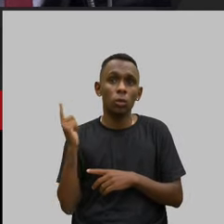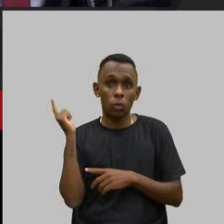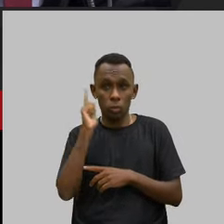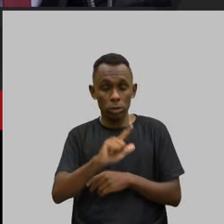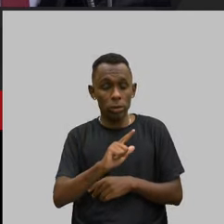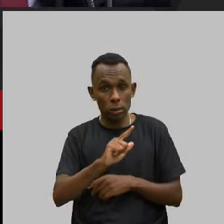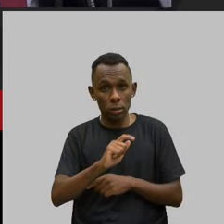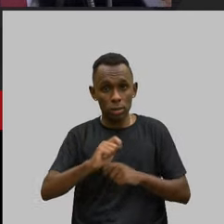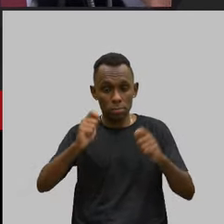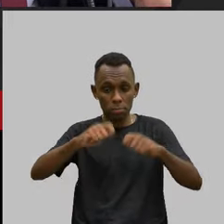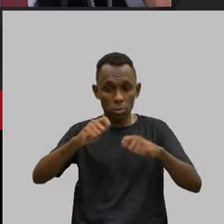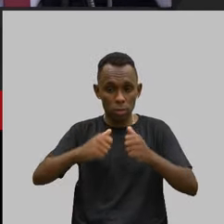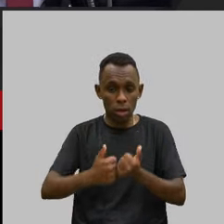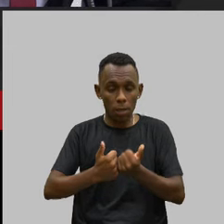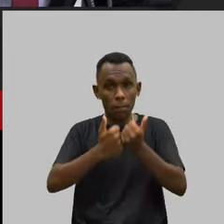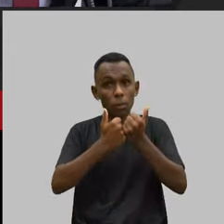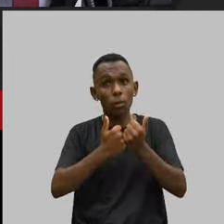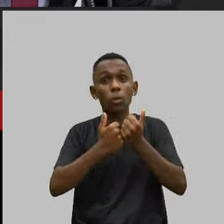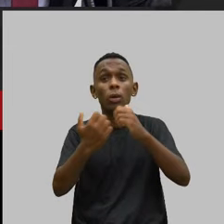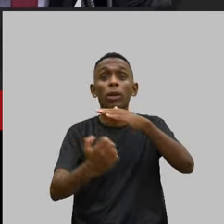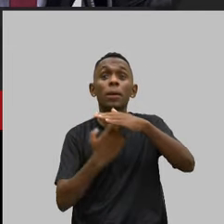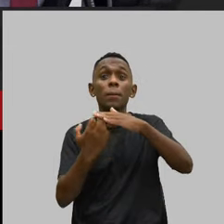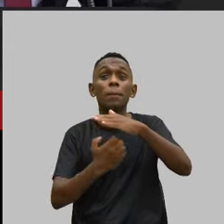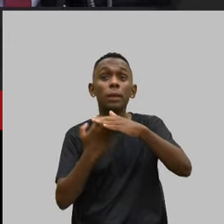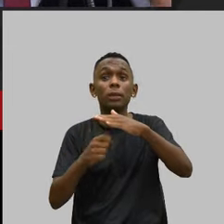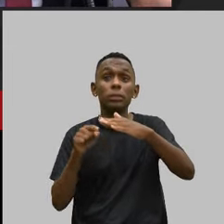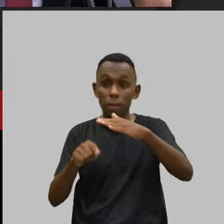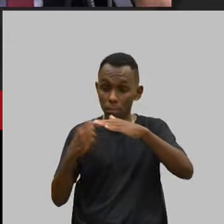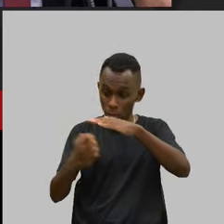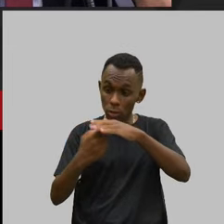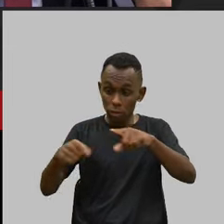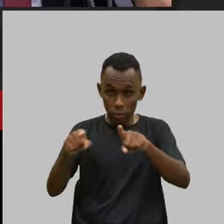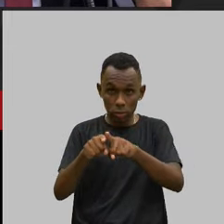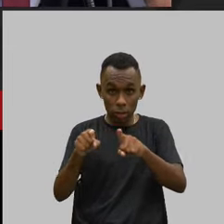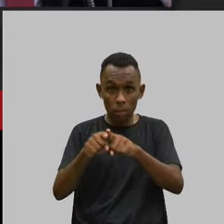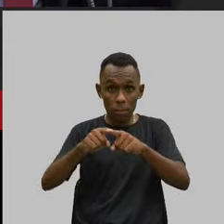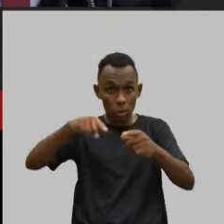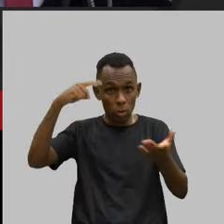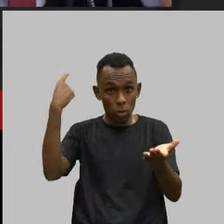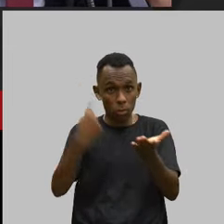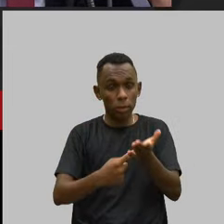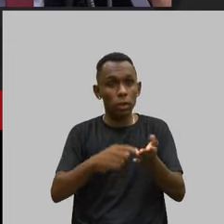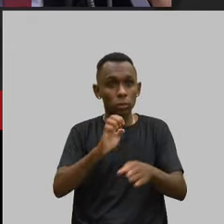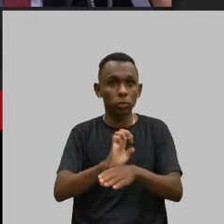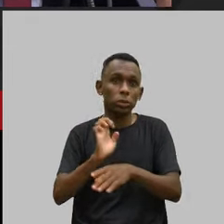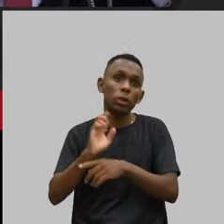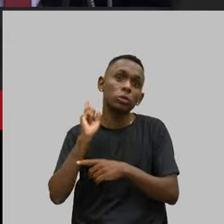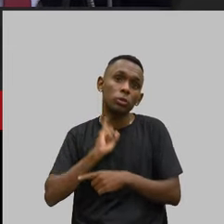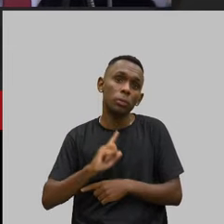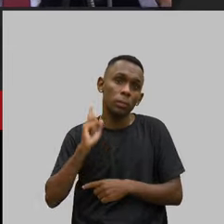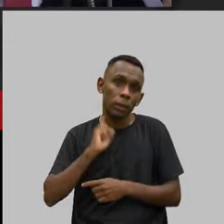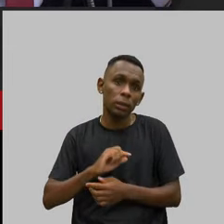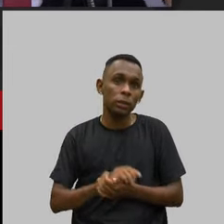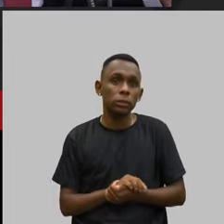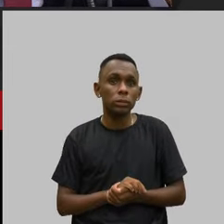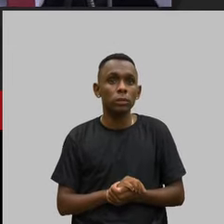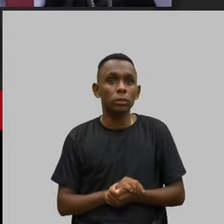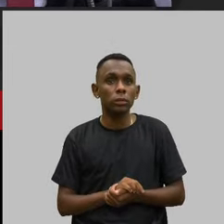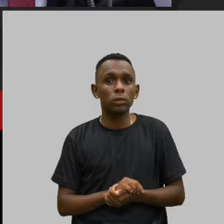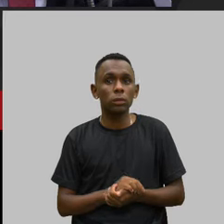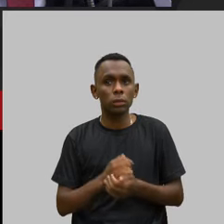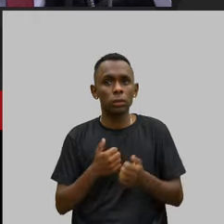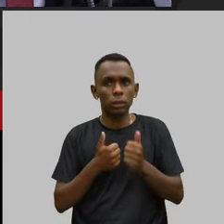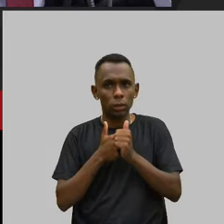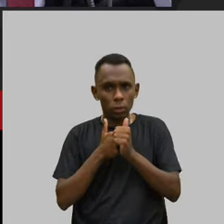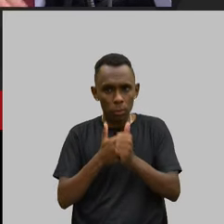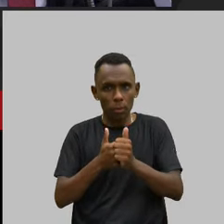para diversas empresas E essas empresas assumem também compromissos com o governo de Minas com o estado de Minas Gerais há um acompanhamento